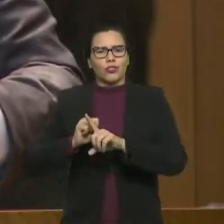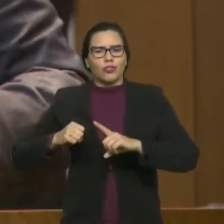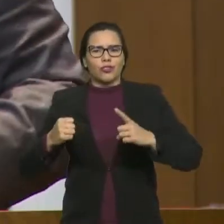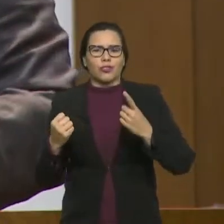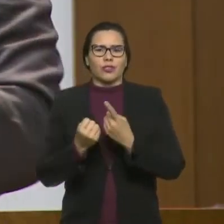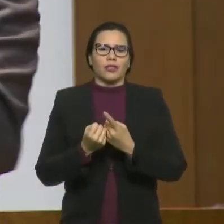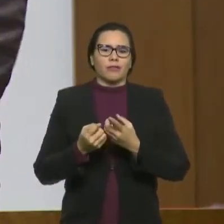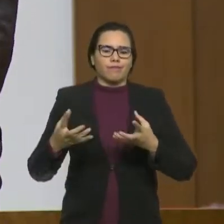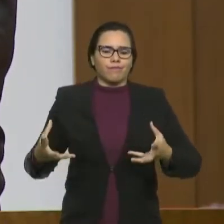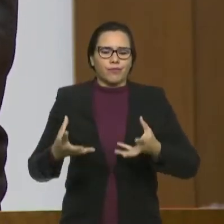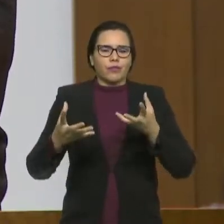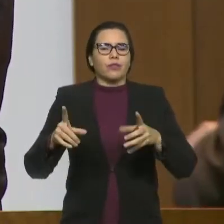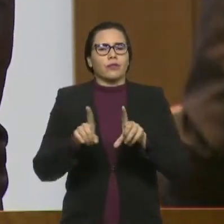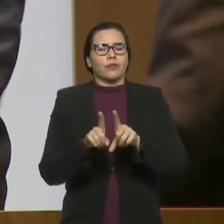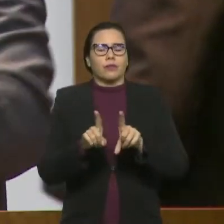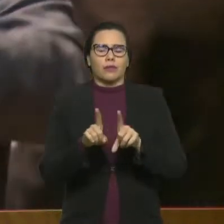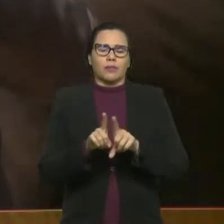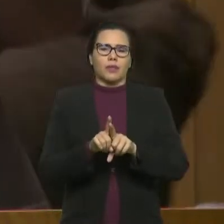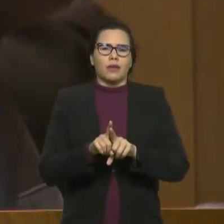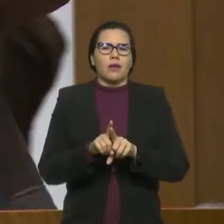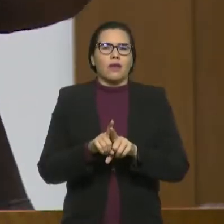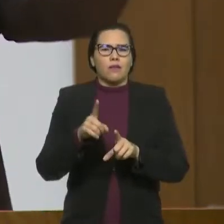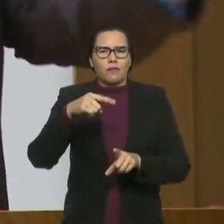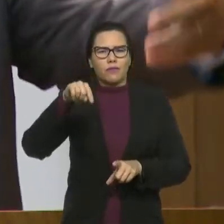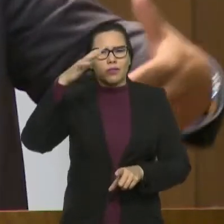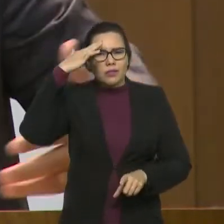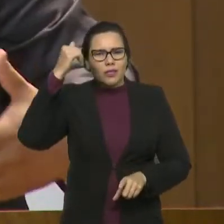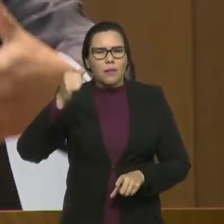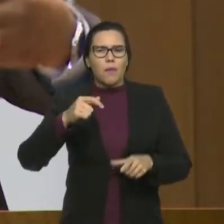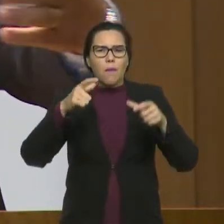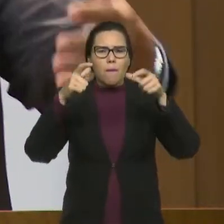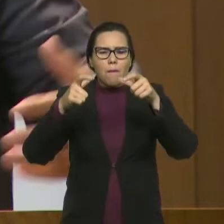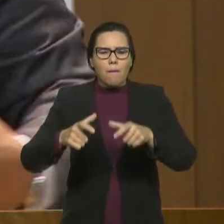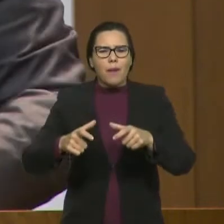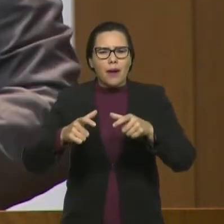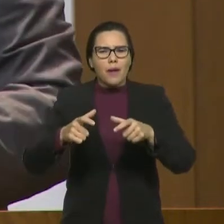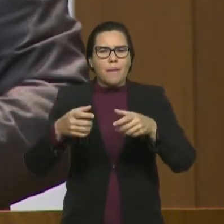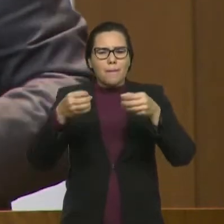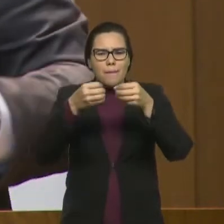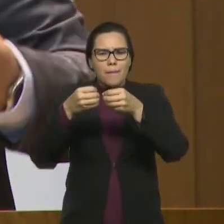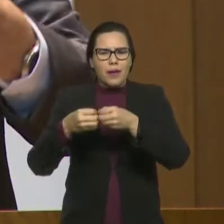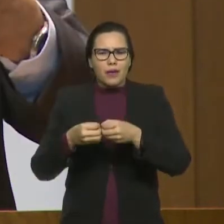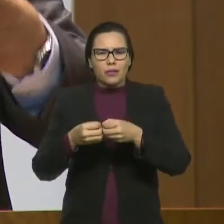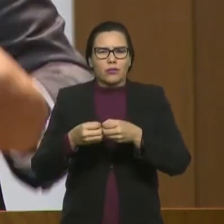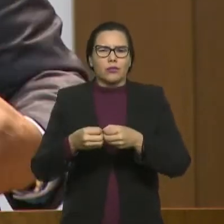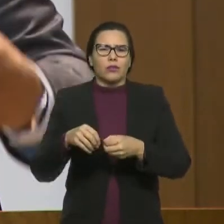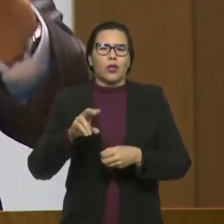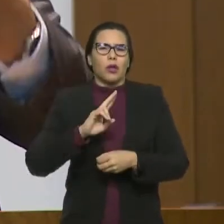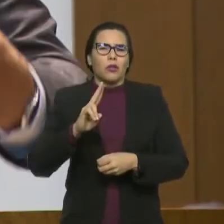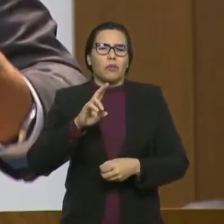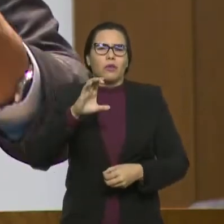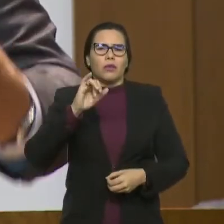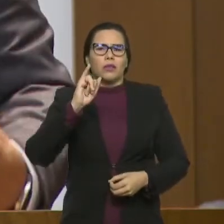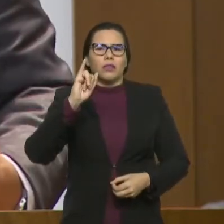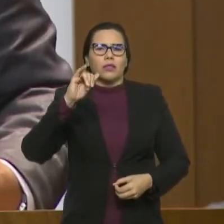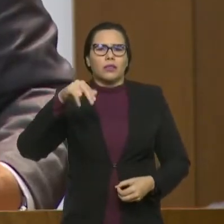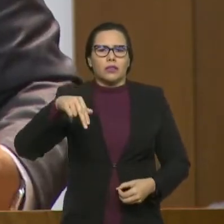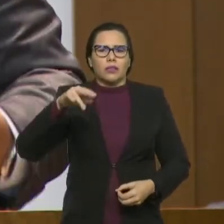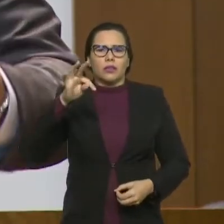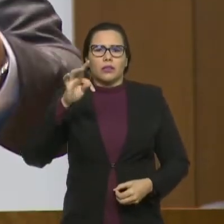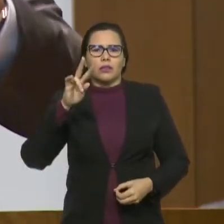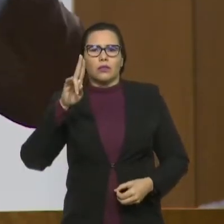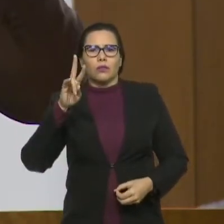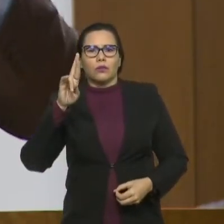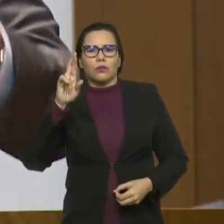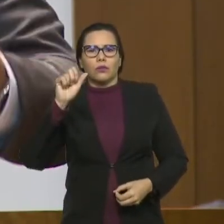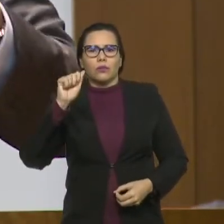Todos aqueles bairros em volta da Alumar, no que se chama cinturão verde, tem benefícios nas áreas sociais.